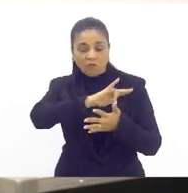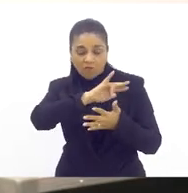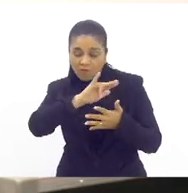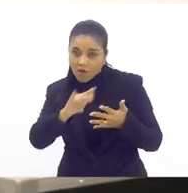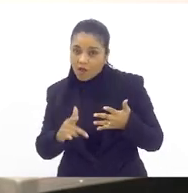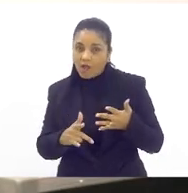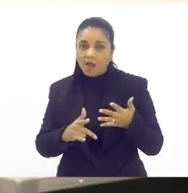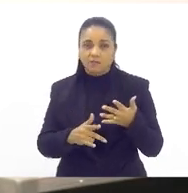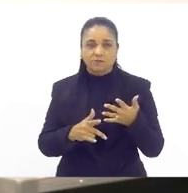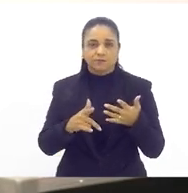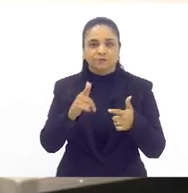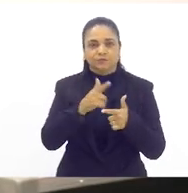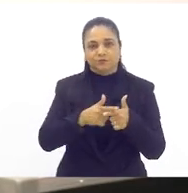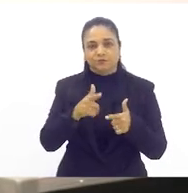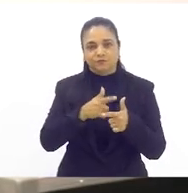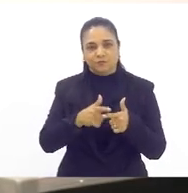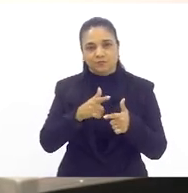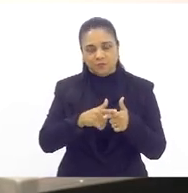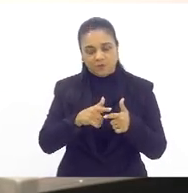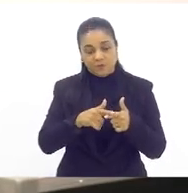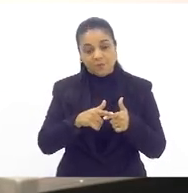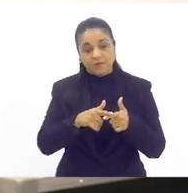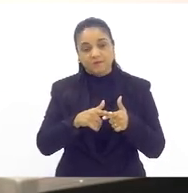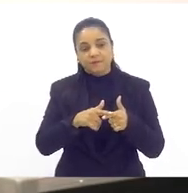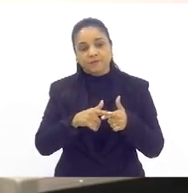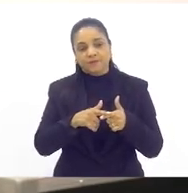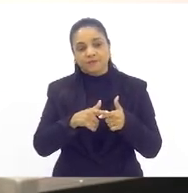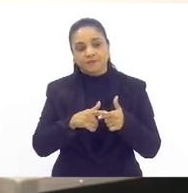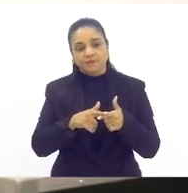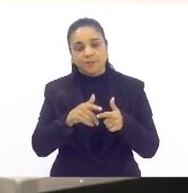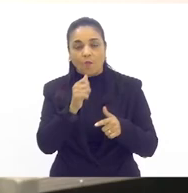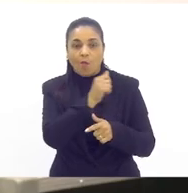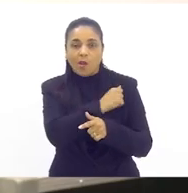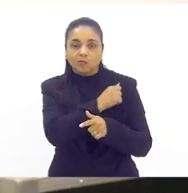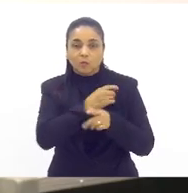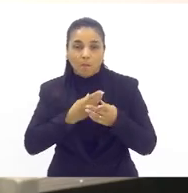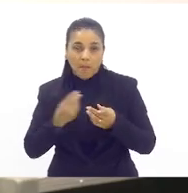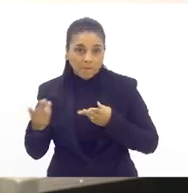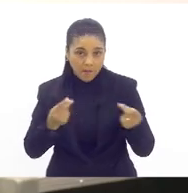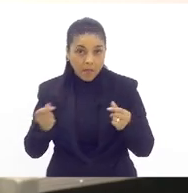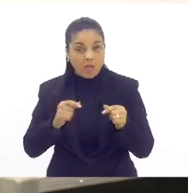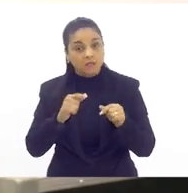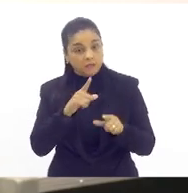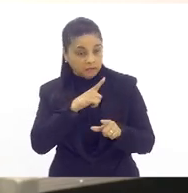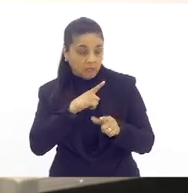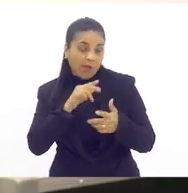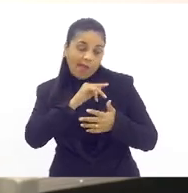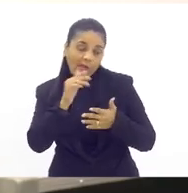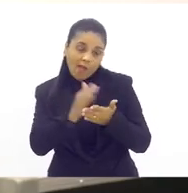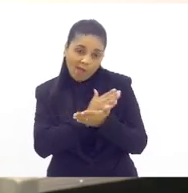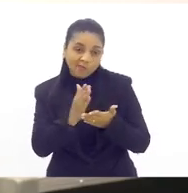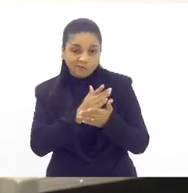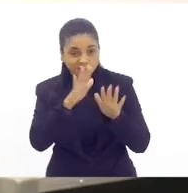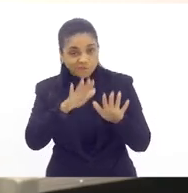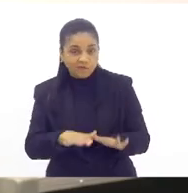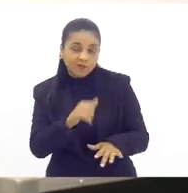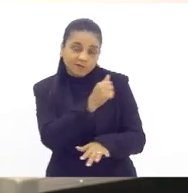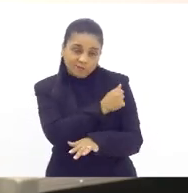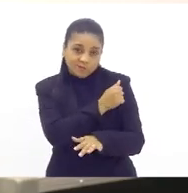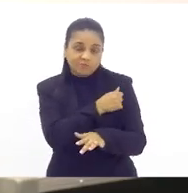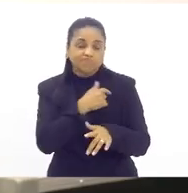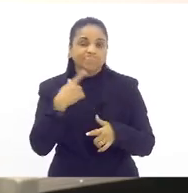os fatores que fazem que o aluno fique na Instituição né então a infraestrutura é um programa Seríssimo que nós estamos passando no Rick Lages